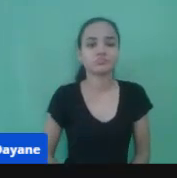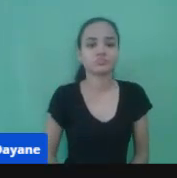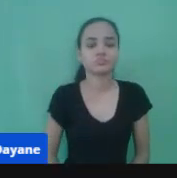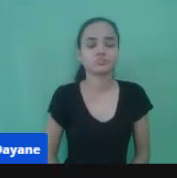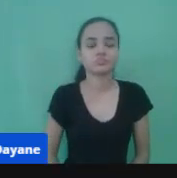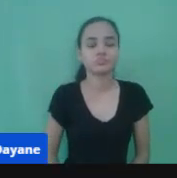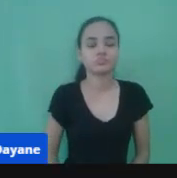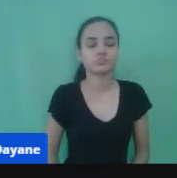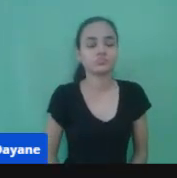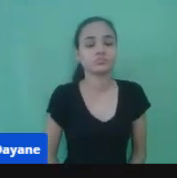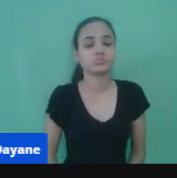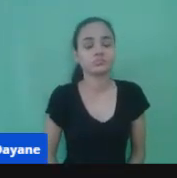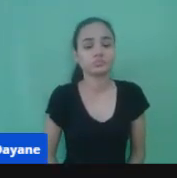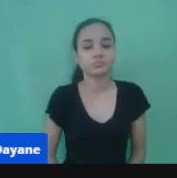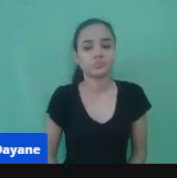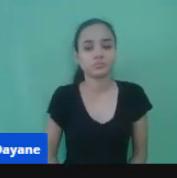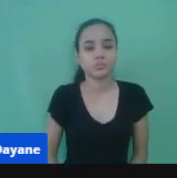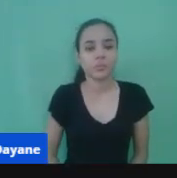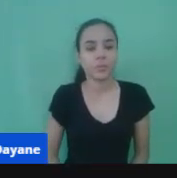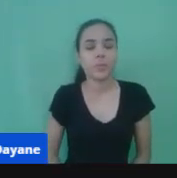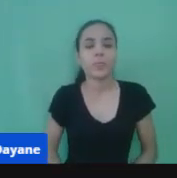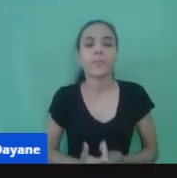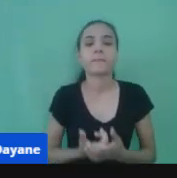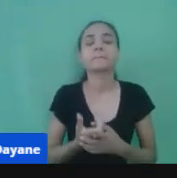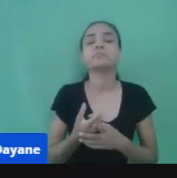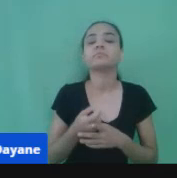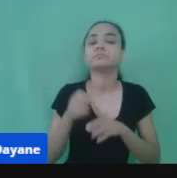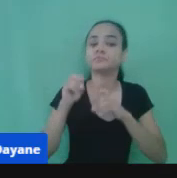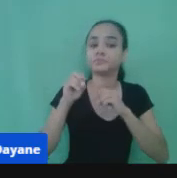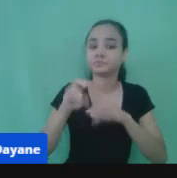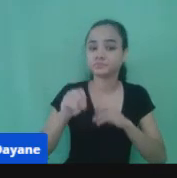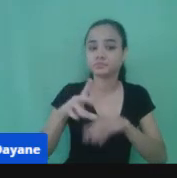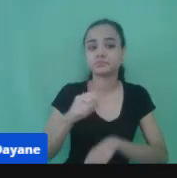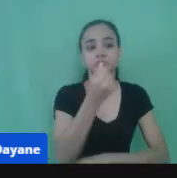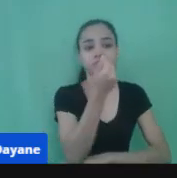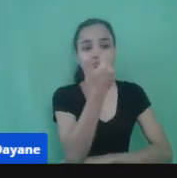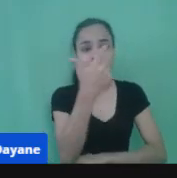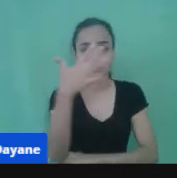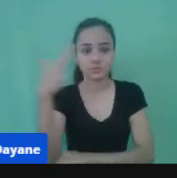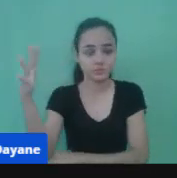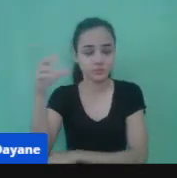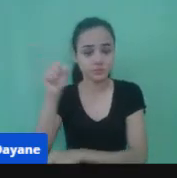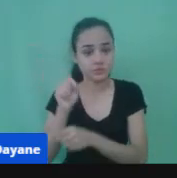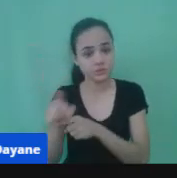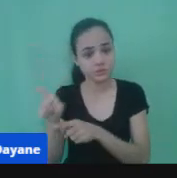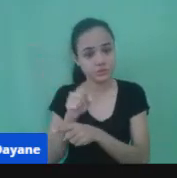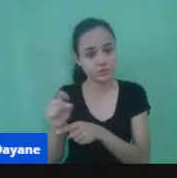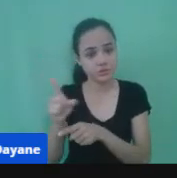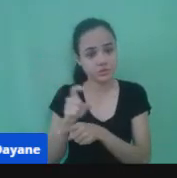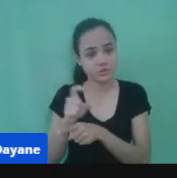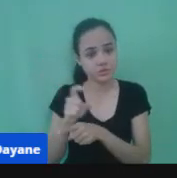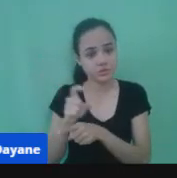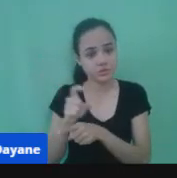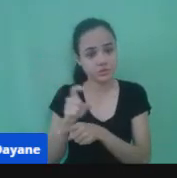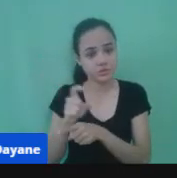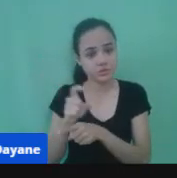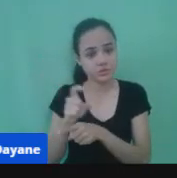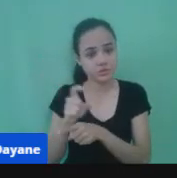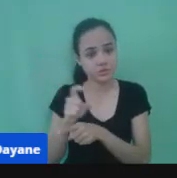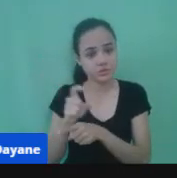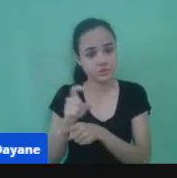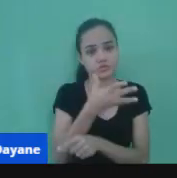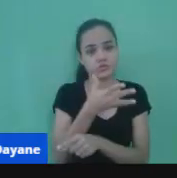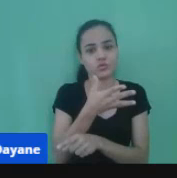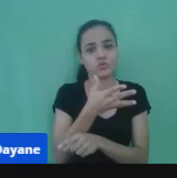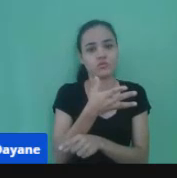Bom, então essa educação ambiental crítica, que é esse novo modelo que propõe o Loureiro, ele vai trazer a ideia da autonomia e